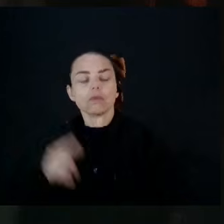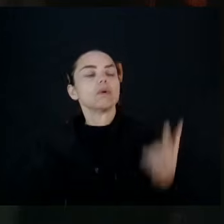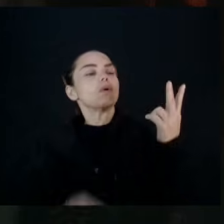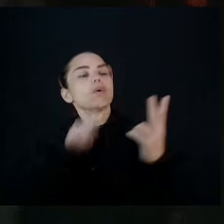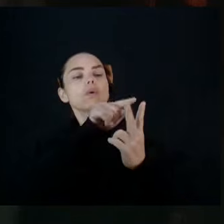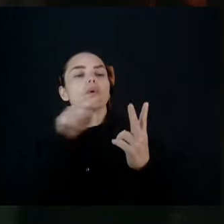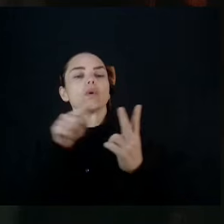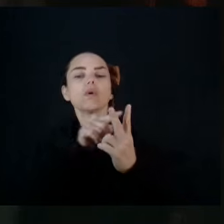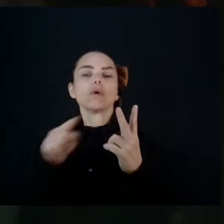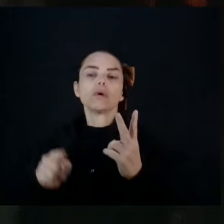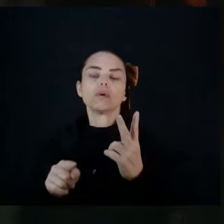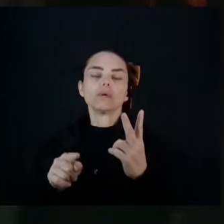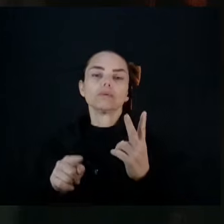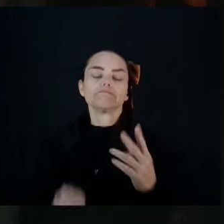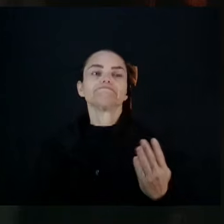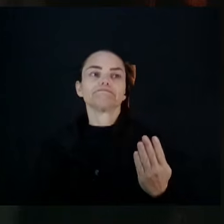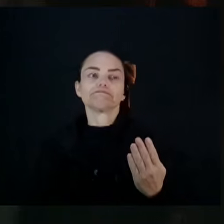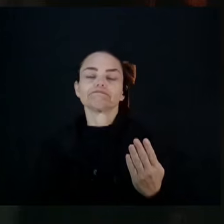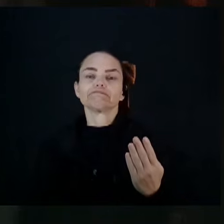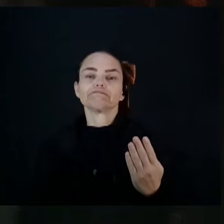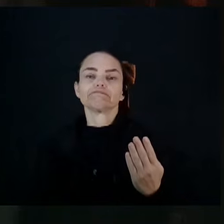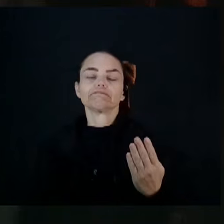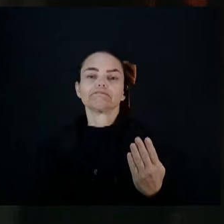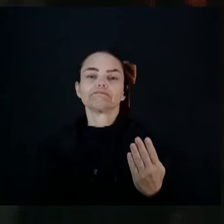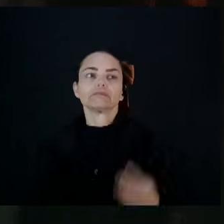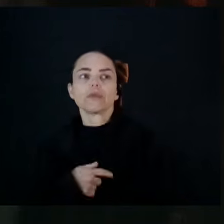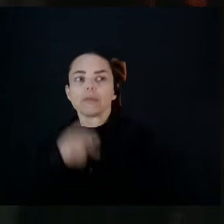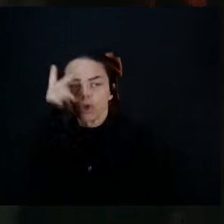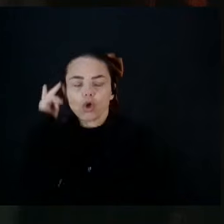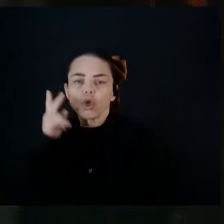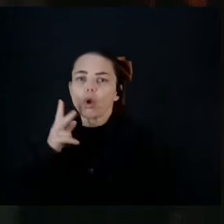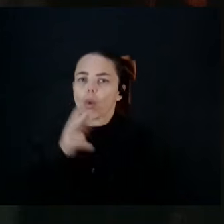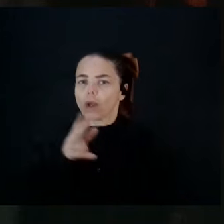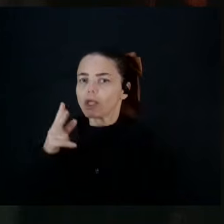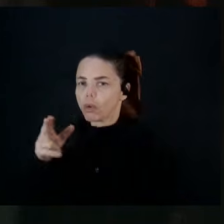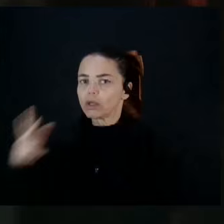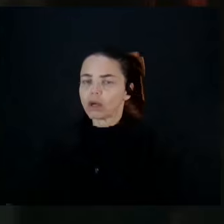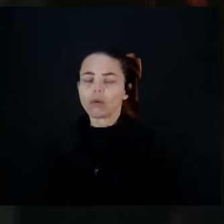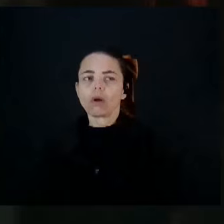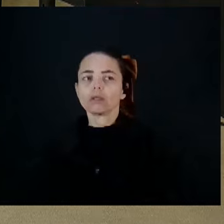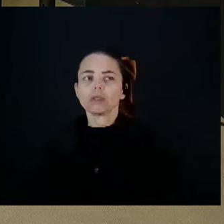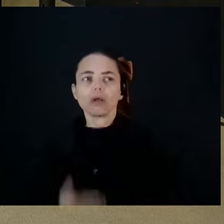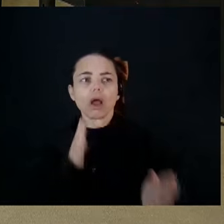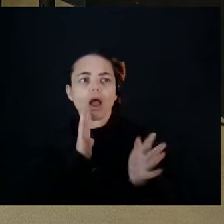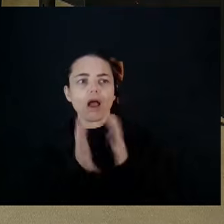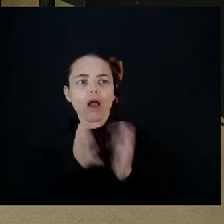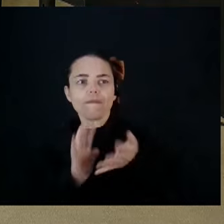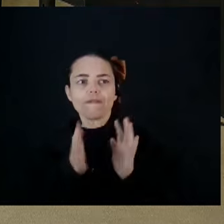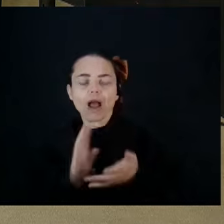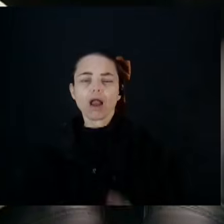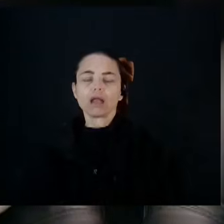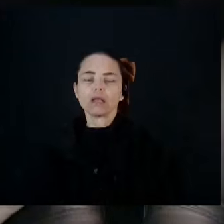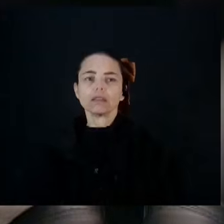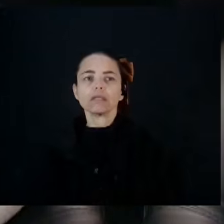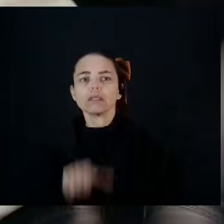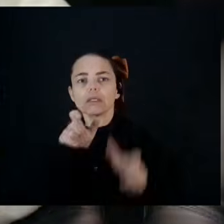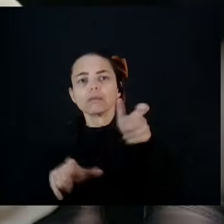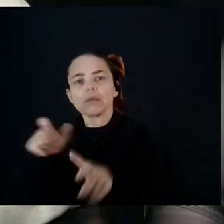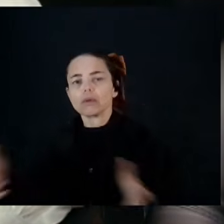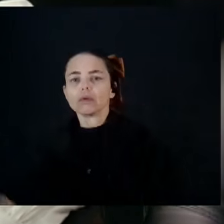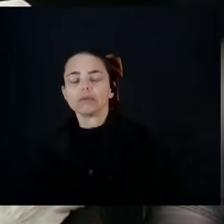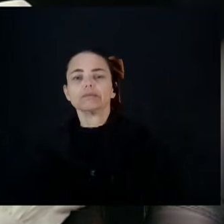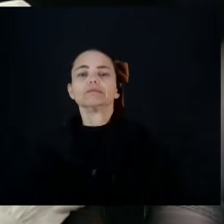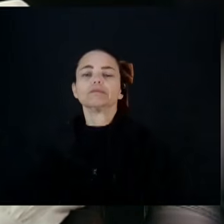um sequestrador de fala no consultório, como é que vocês conseguem atender, Cris? Muitas vezes, algumas